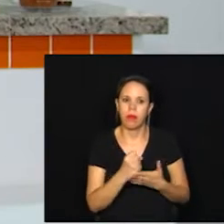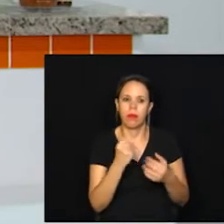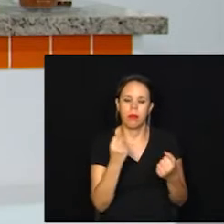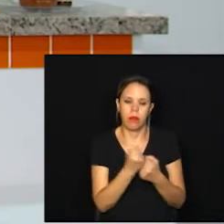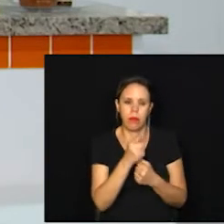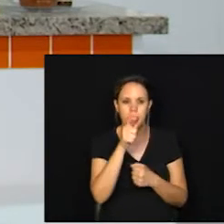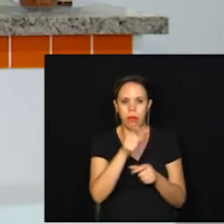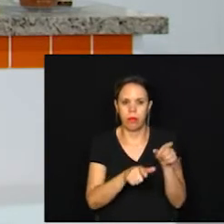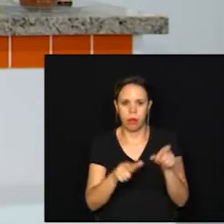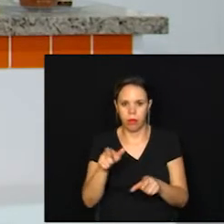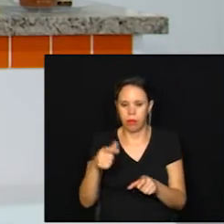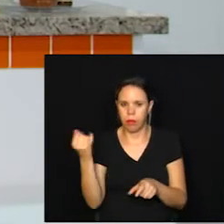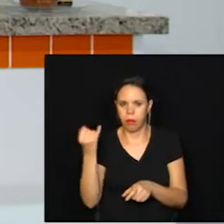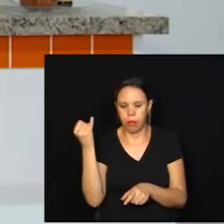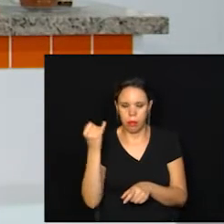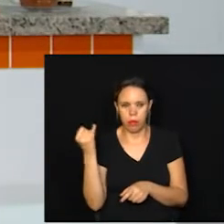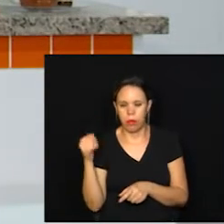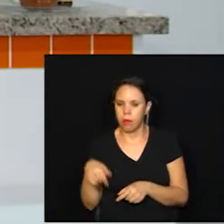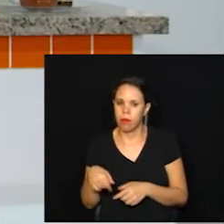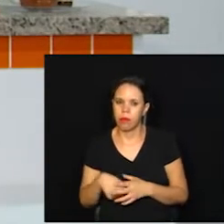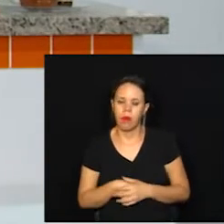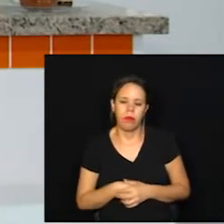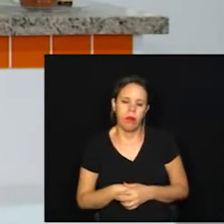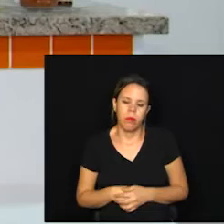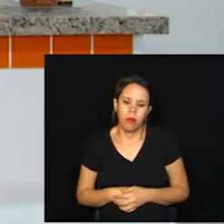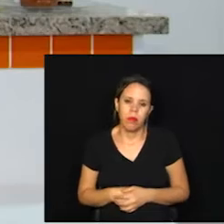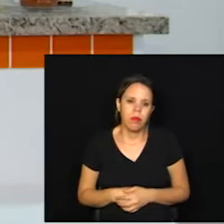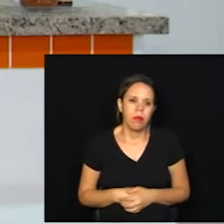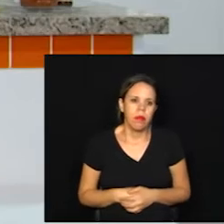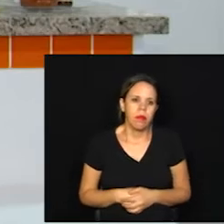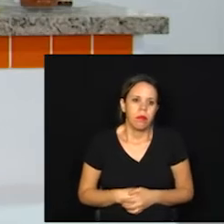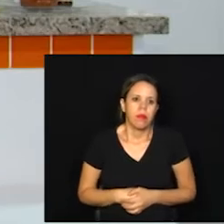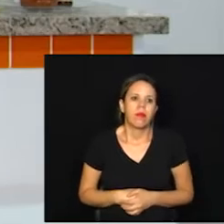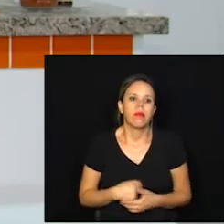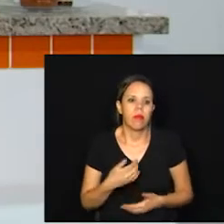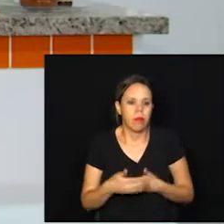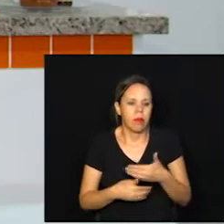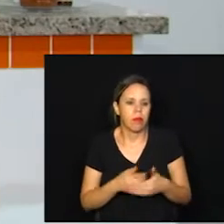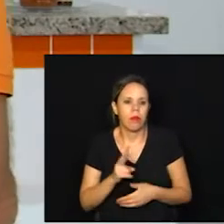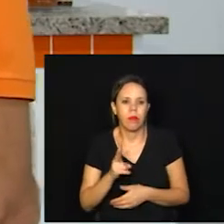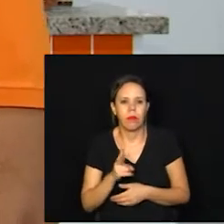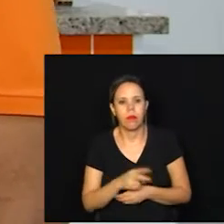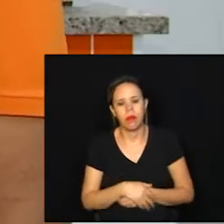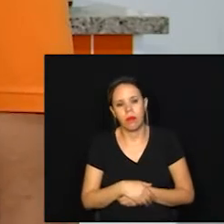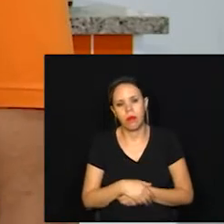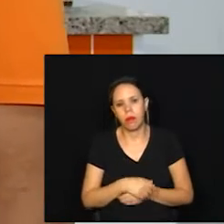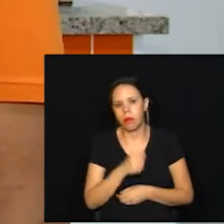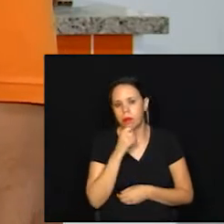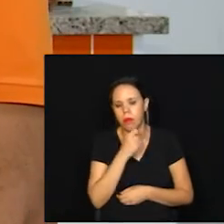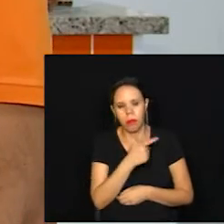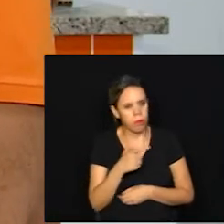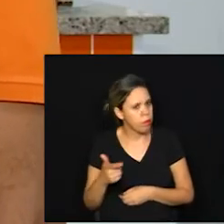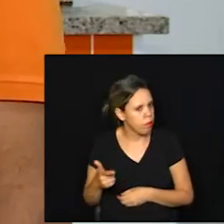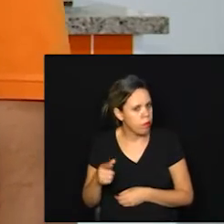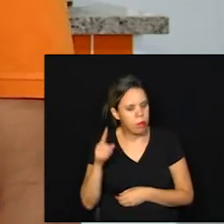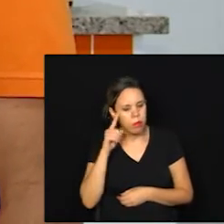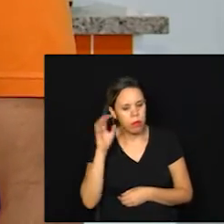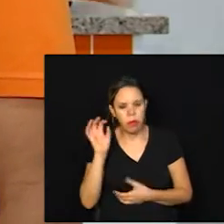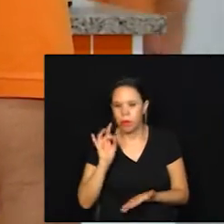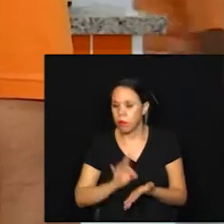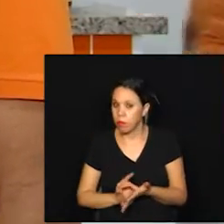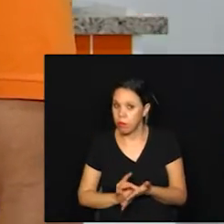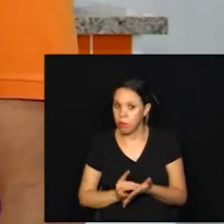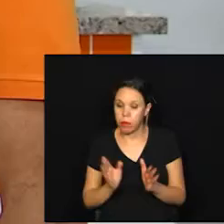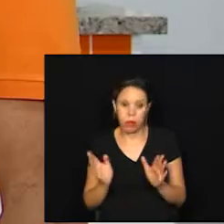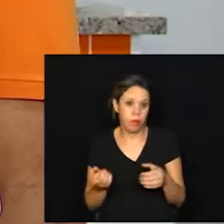ONG é muito importante para o funcionamento do programa. Ô, Reuber, a gente ainda não tem exatamente uma data oficial para